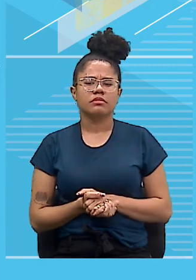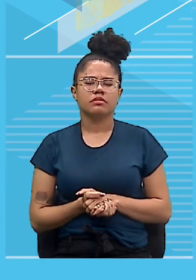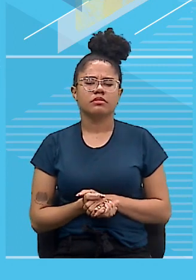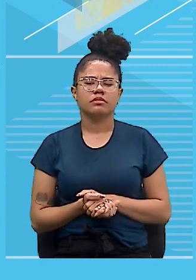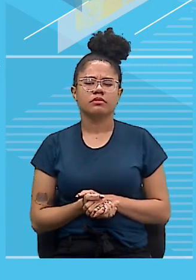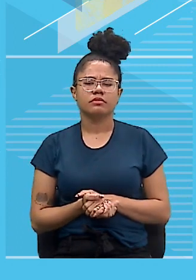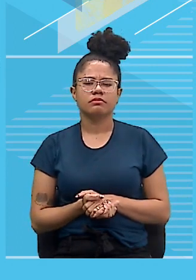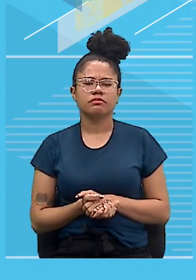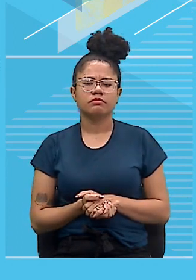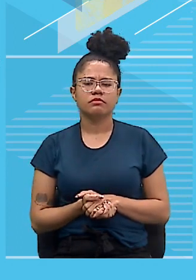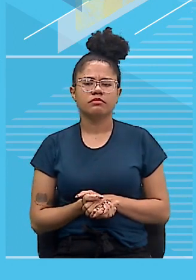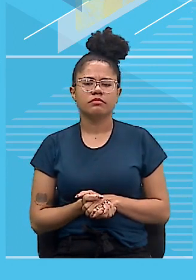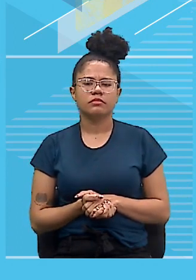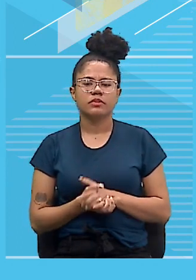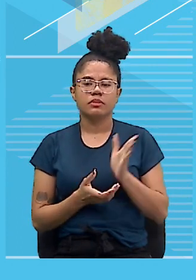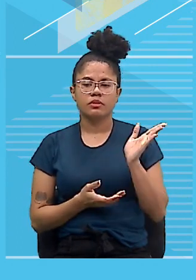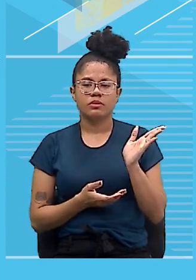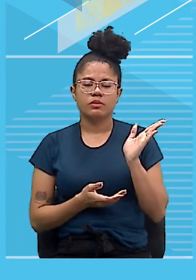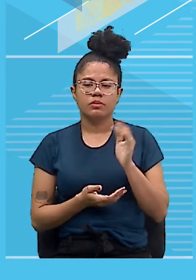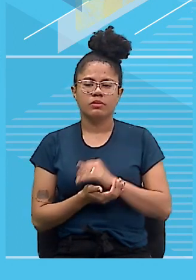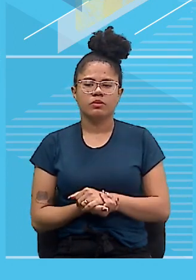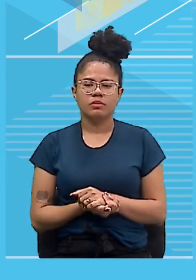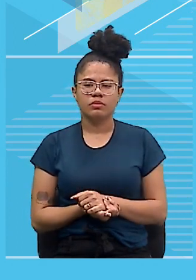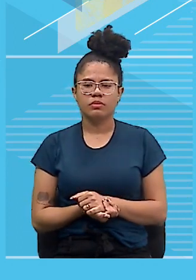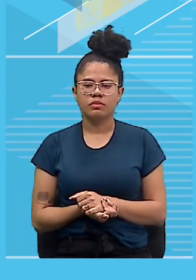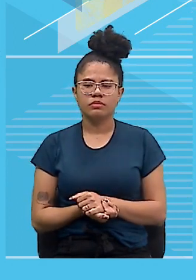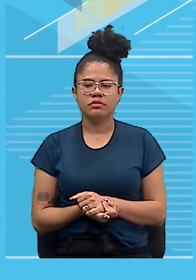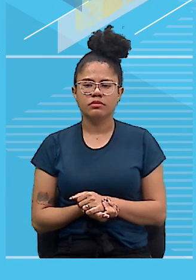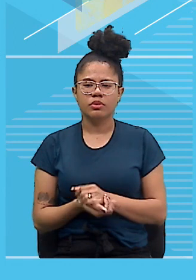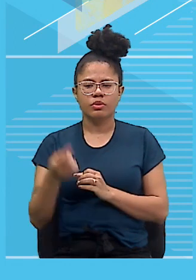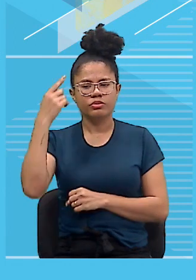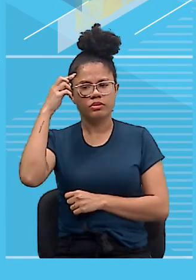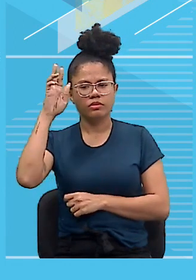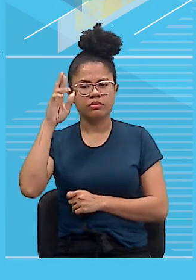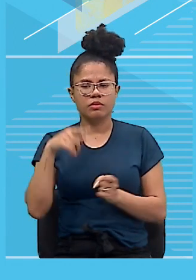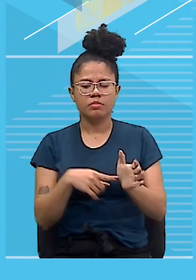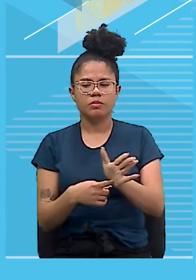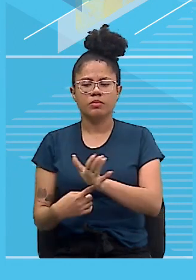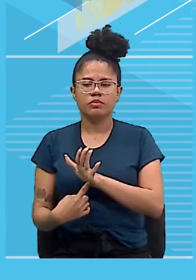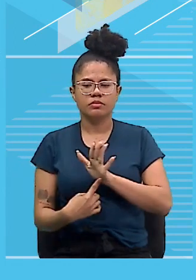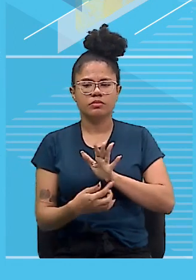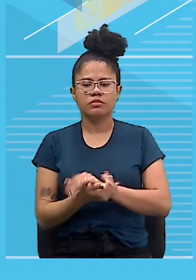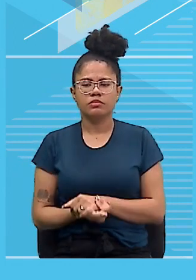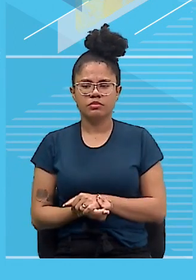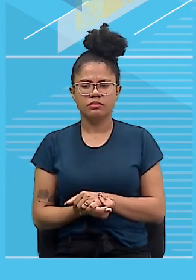ou estou enganado ó Santiago mandou o link lá da reportagem g1.com